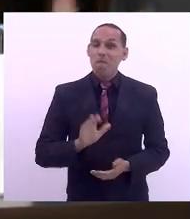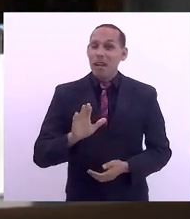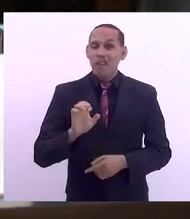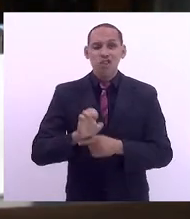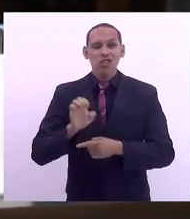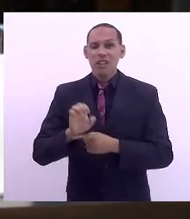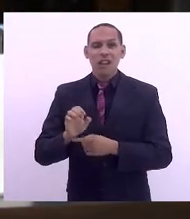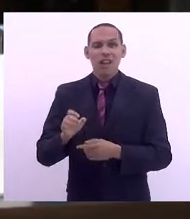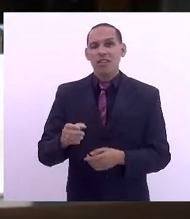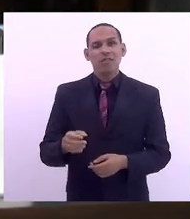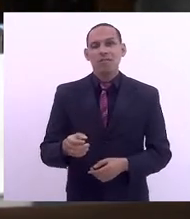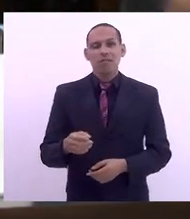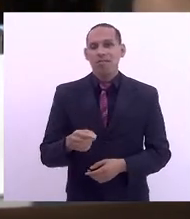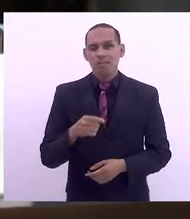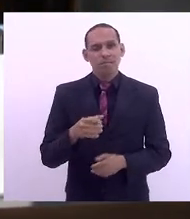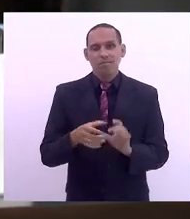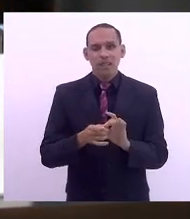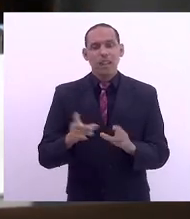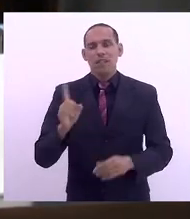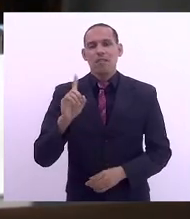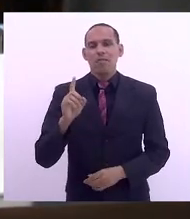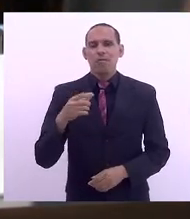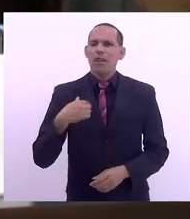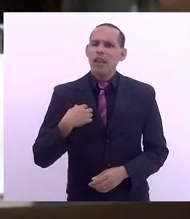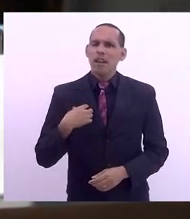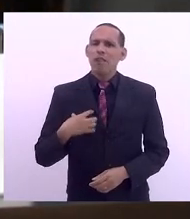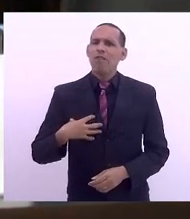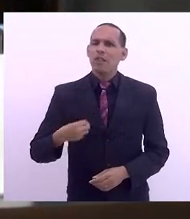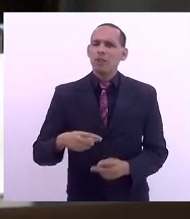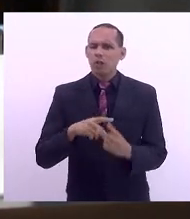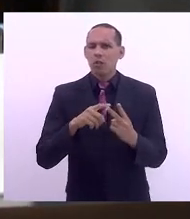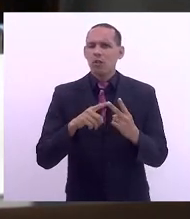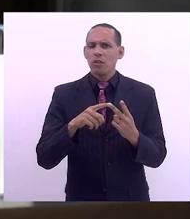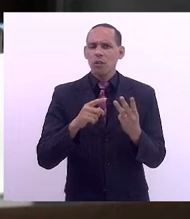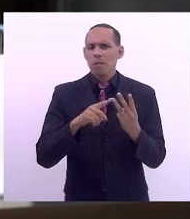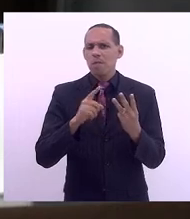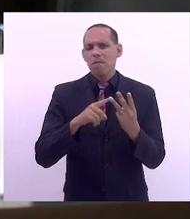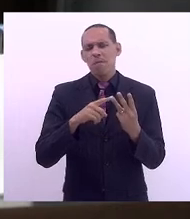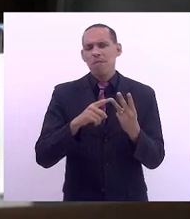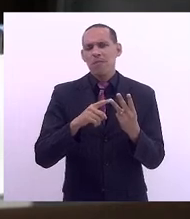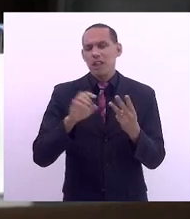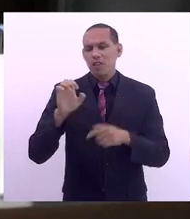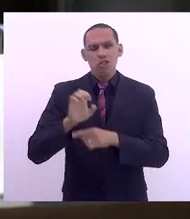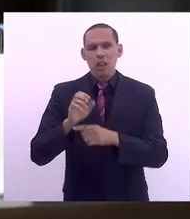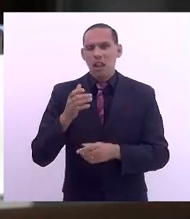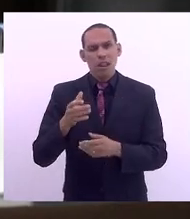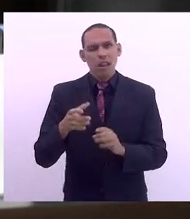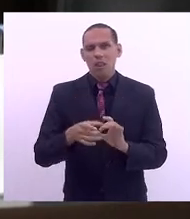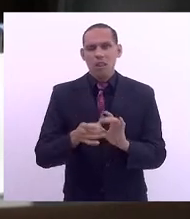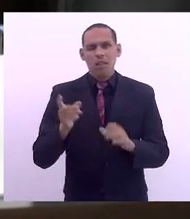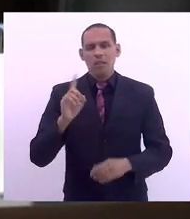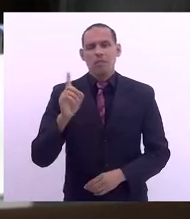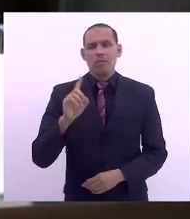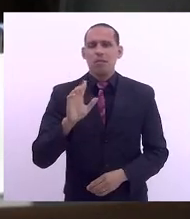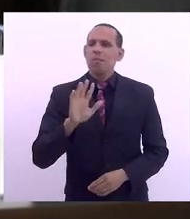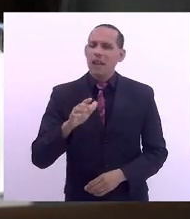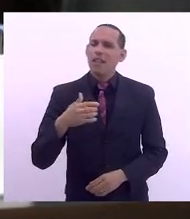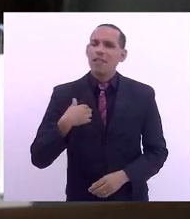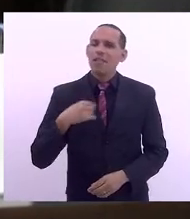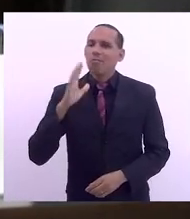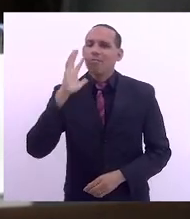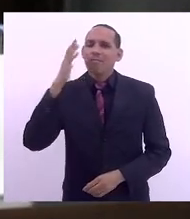Estado não me deixou. Tenho muito orgulho dos meus dois, mas do meu outro ele não me deixou. Mas eu